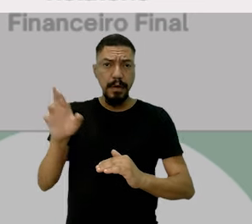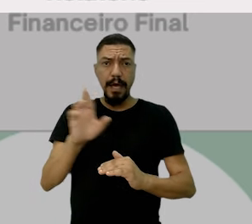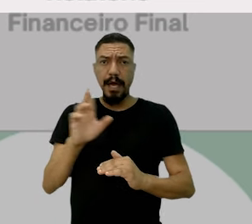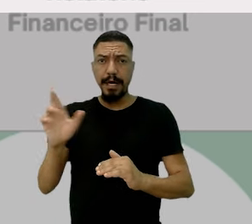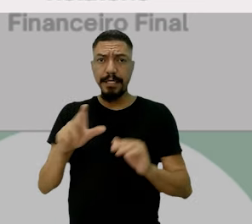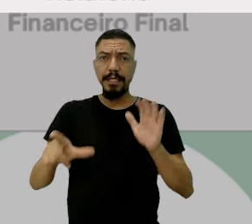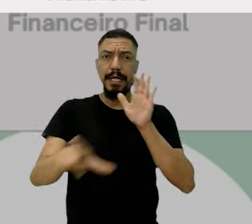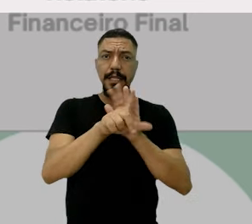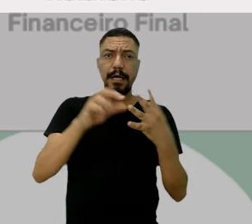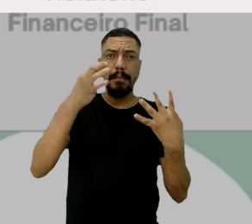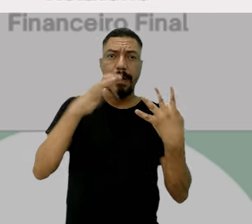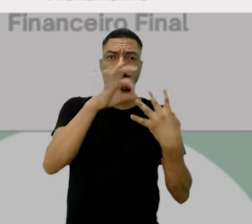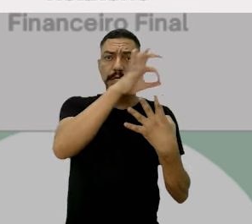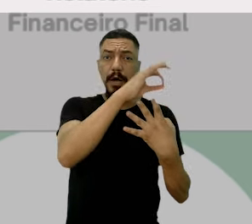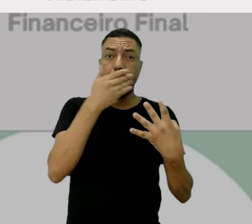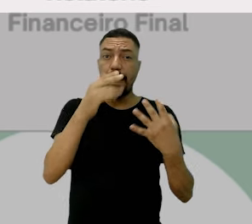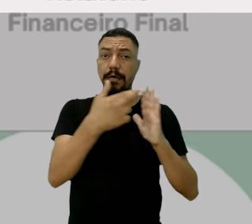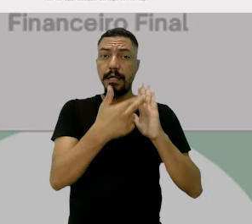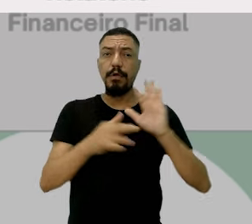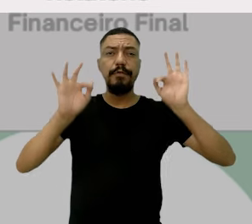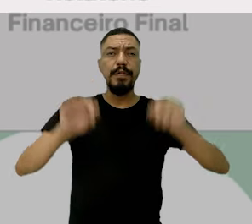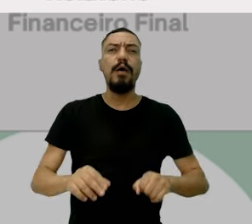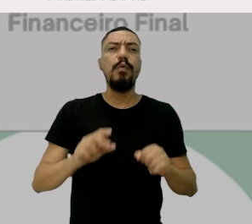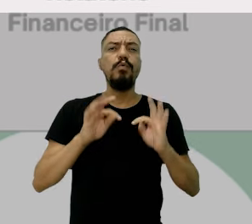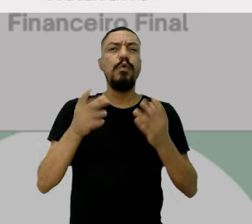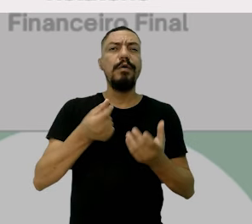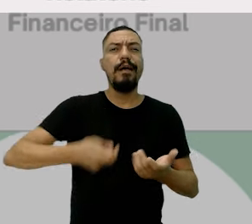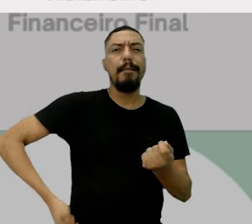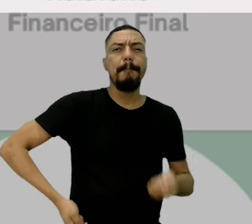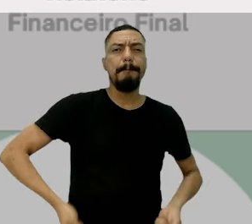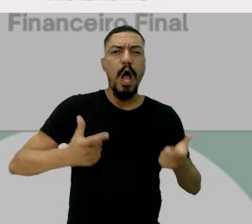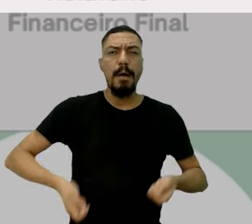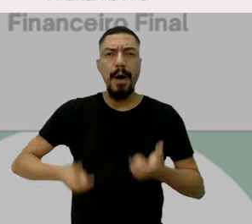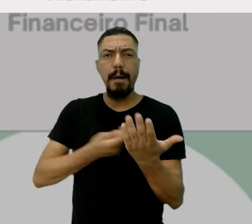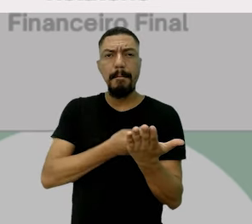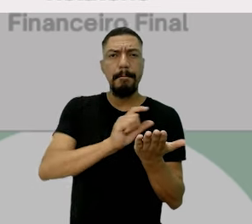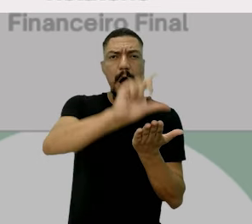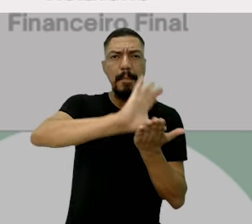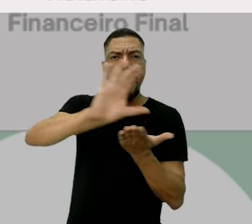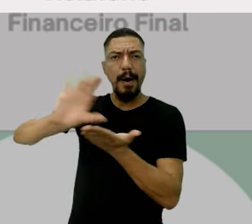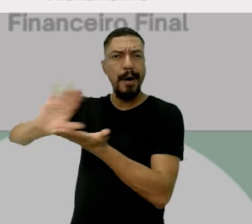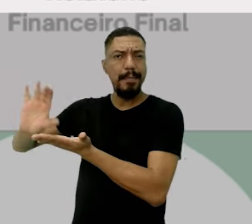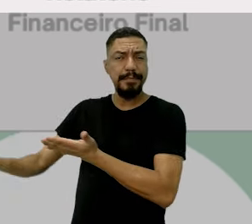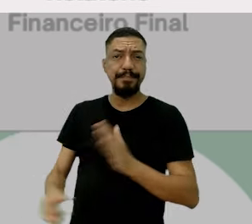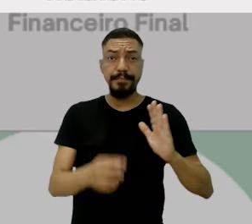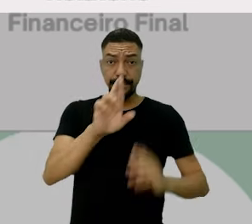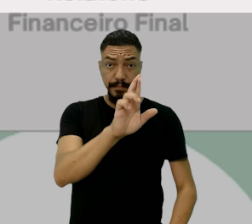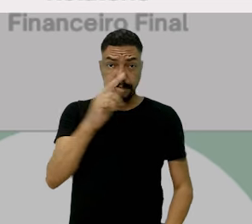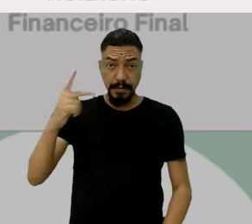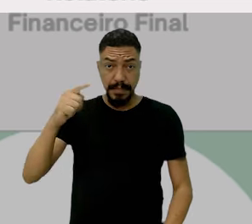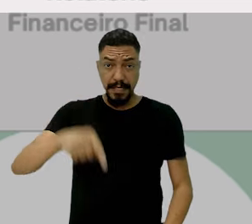na Paulo Gustavo eles vão pedir esse relatório final, que são todas as despesas. De novo, Ribeirão não vai pedir esse relatório